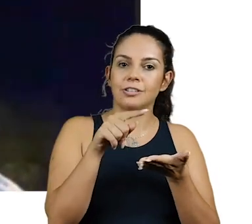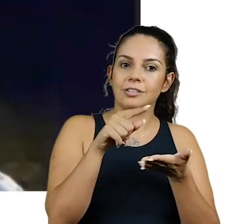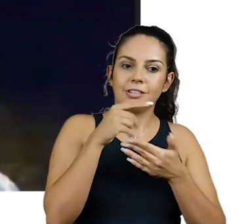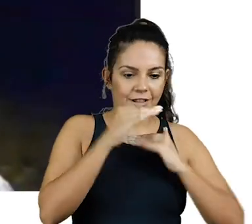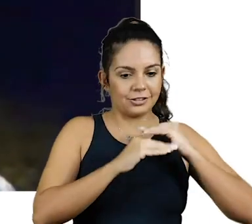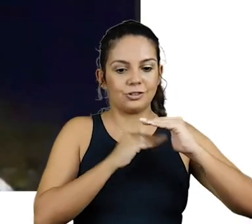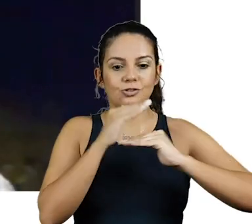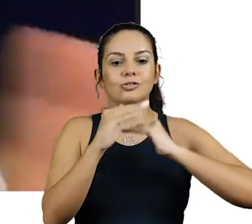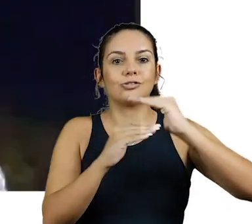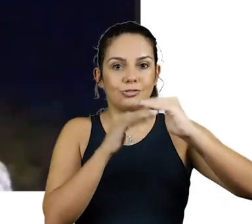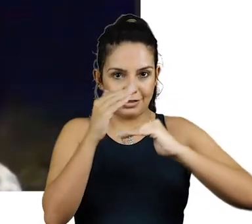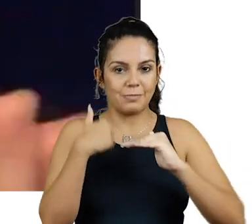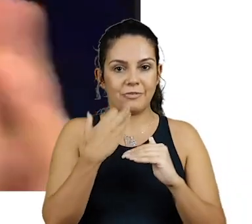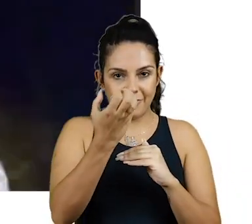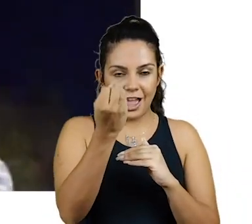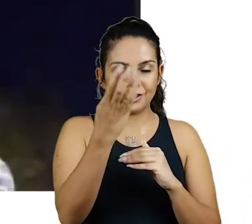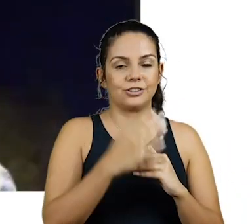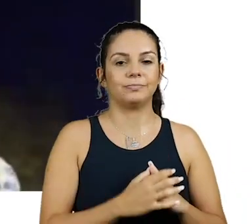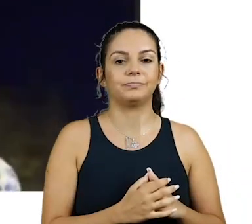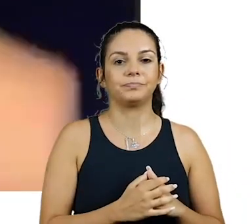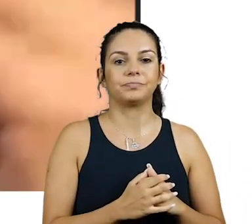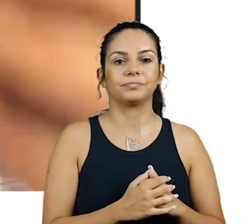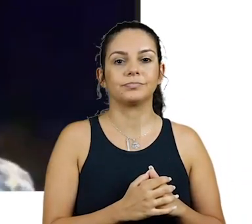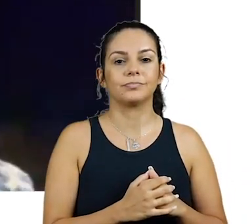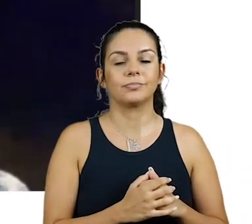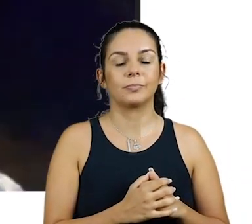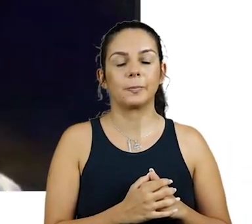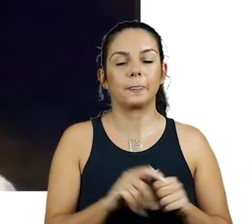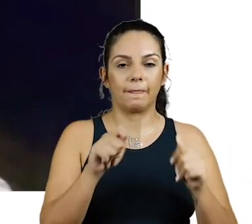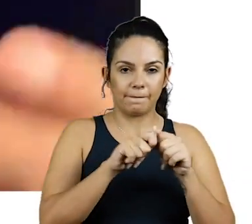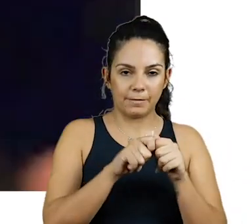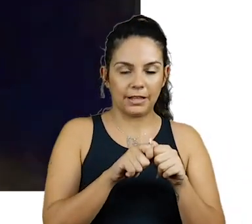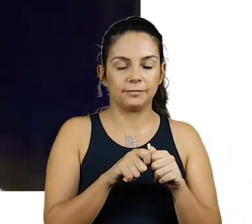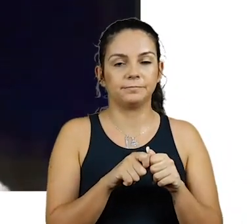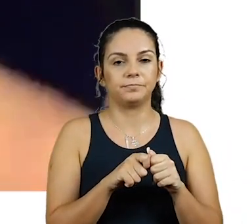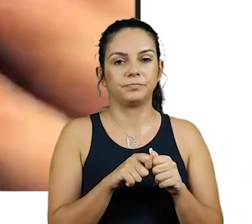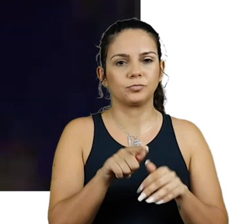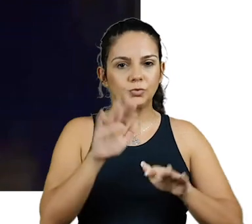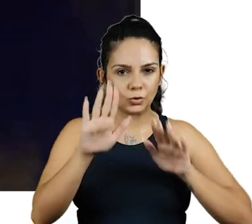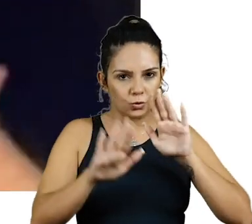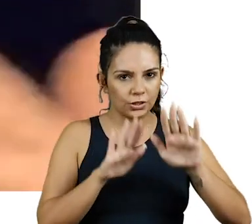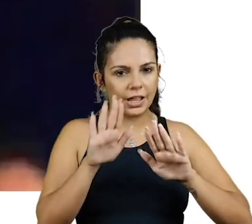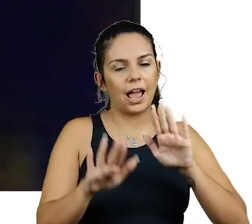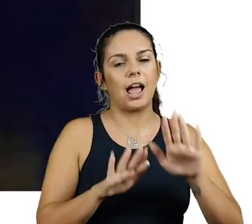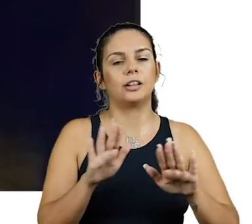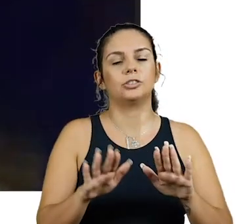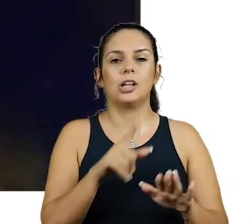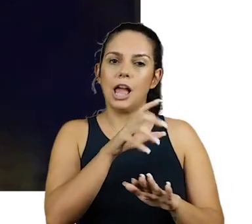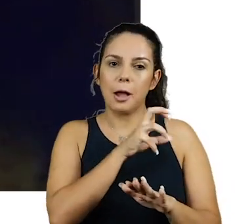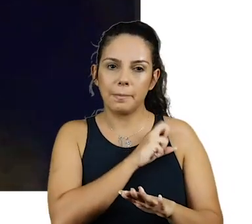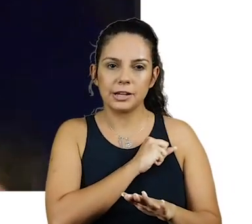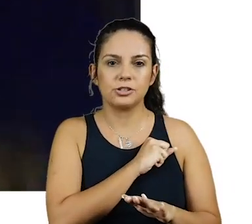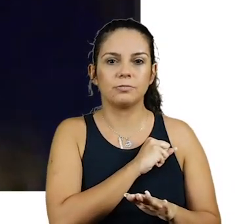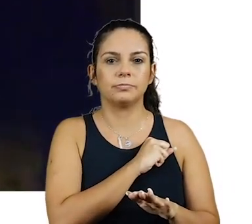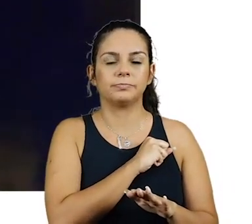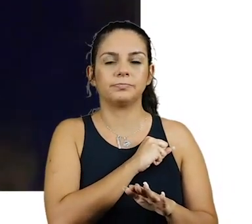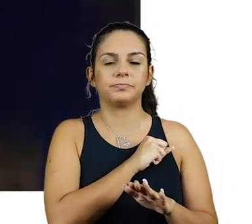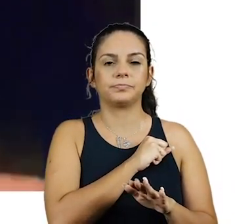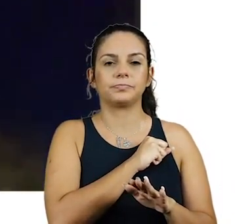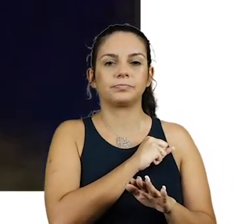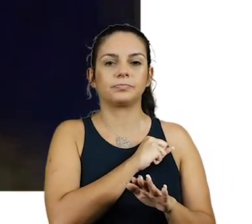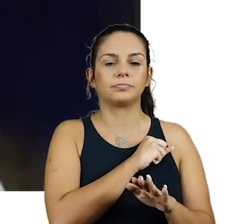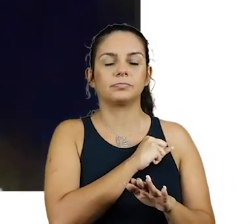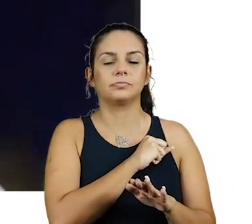dessas jornadas, era muito mais uma transcrição. Eu fazia com esse cuidado, com esse afinco, com essa paixão, mas eles